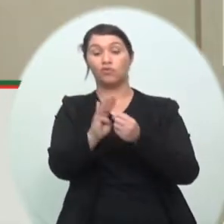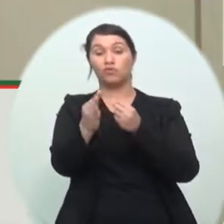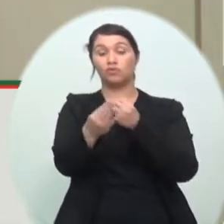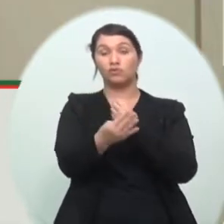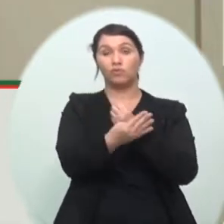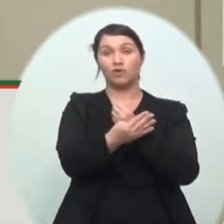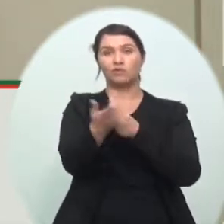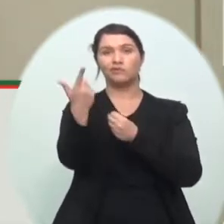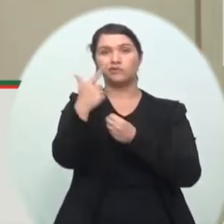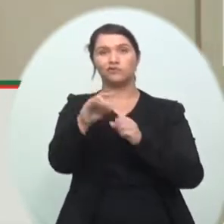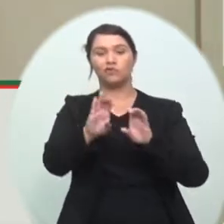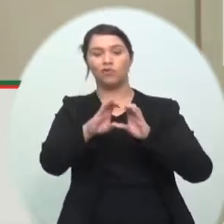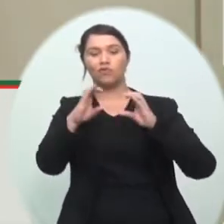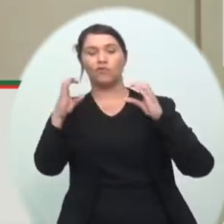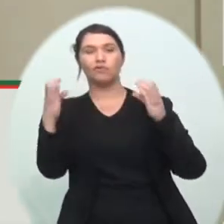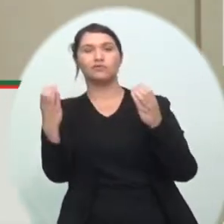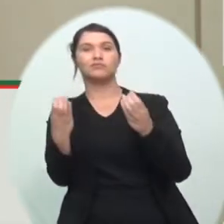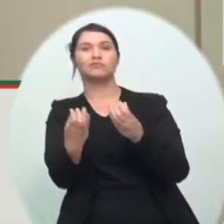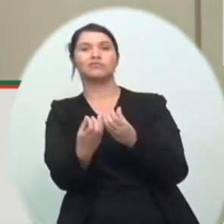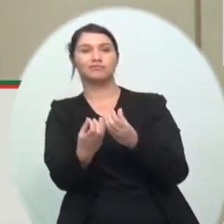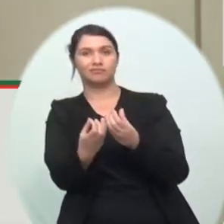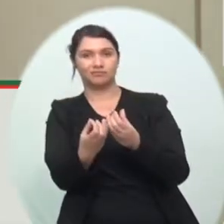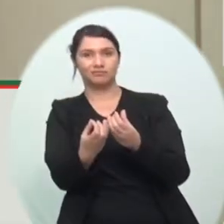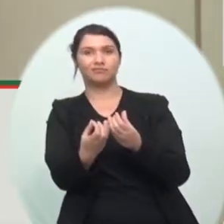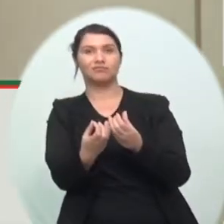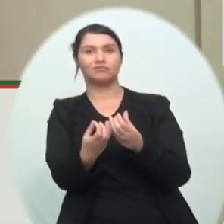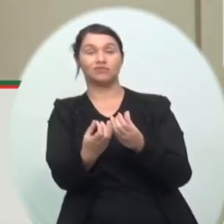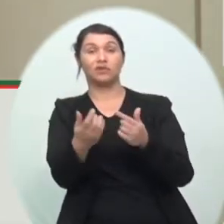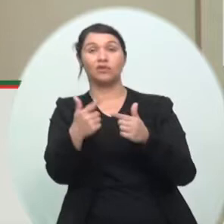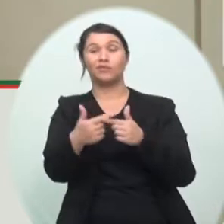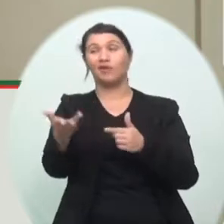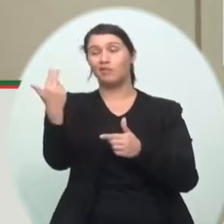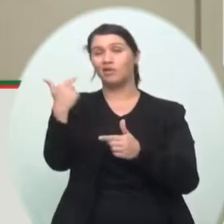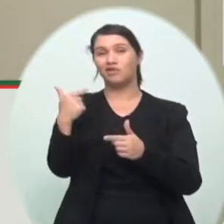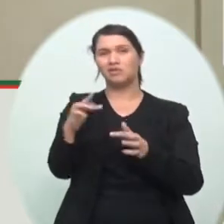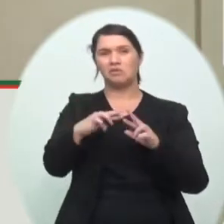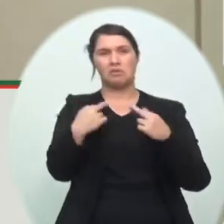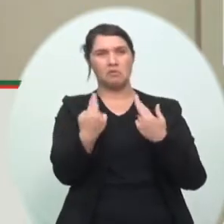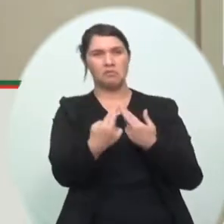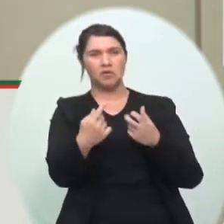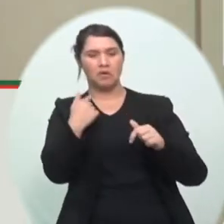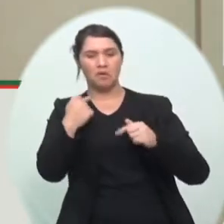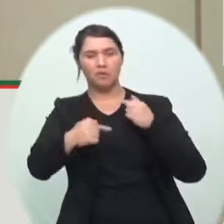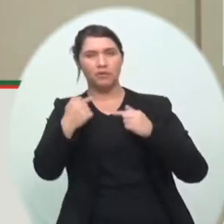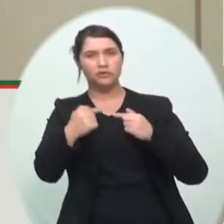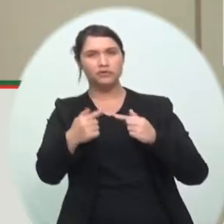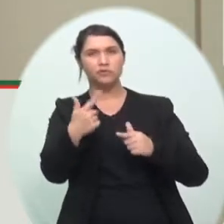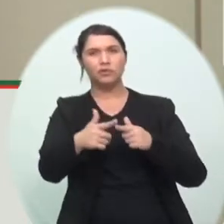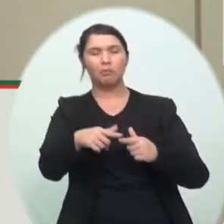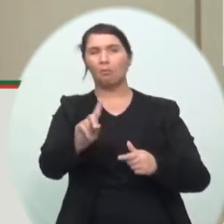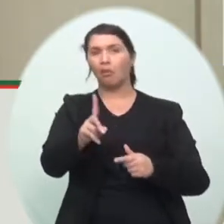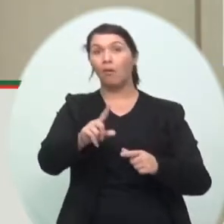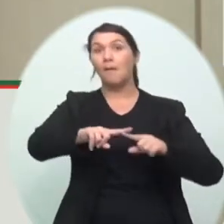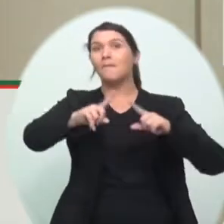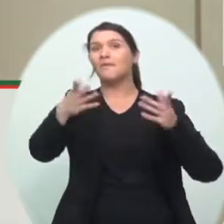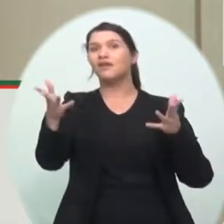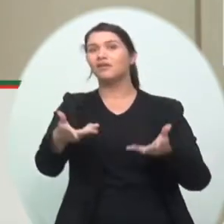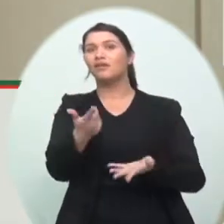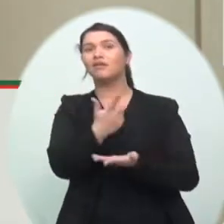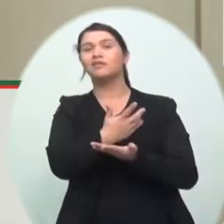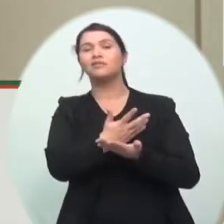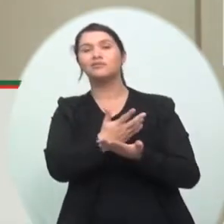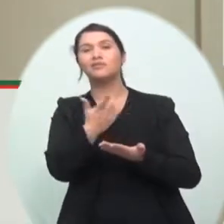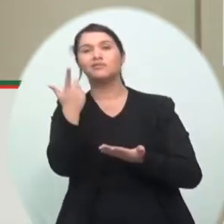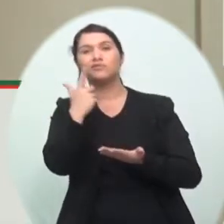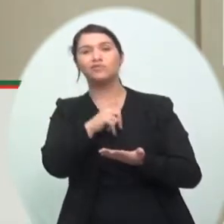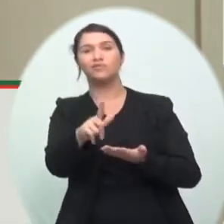tempo não se reuniu para discutir os seus problemas. A segurança, a discussão dos consegues, foi o aglutinador de